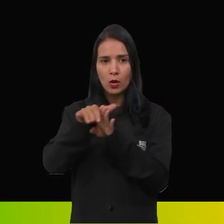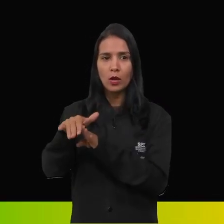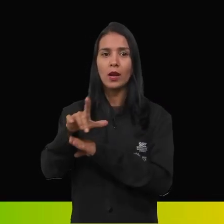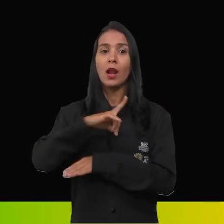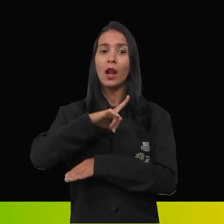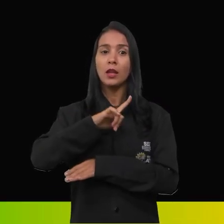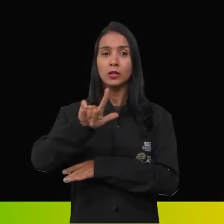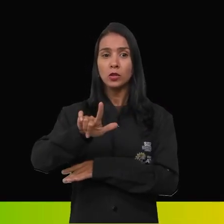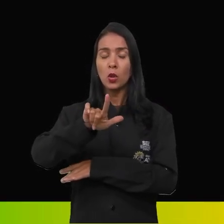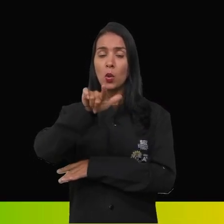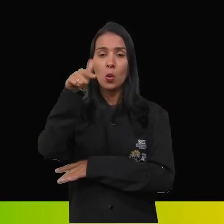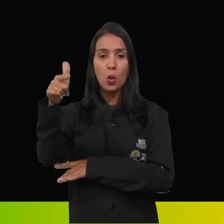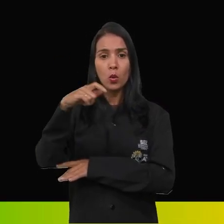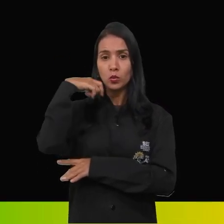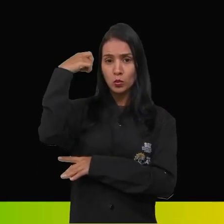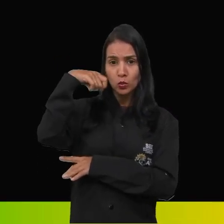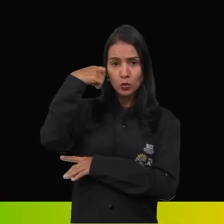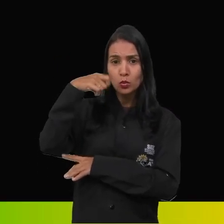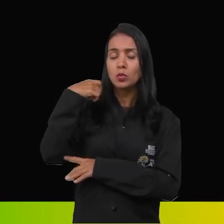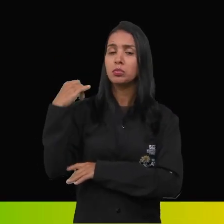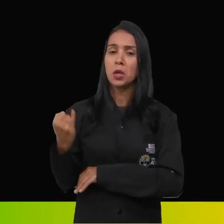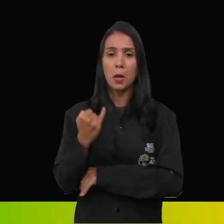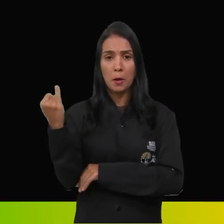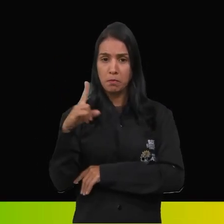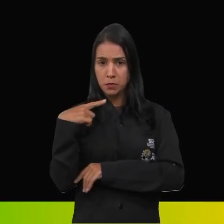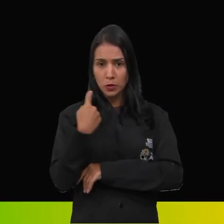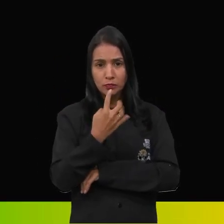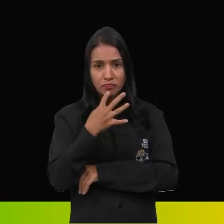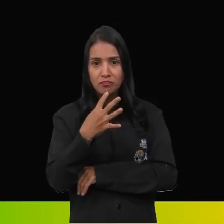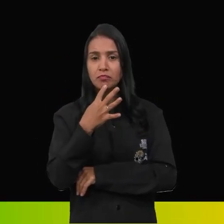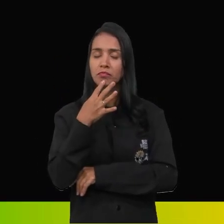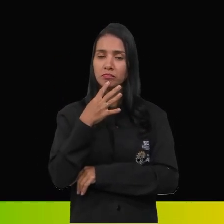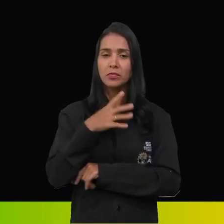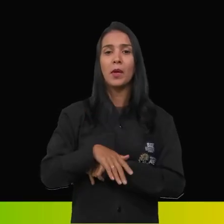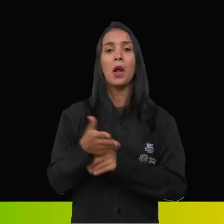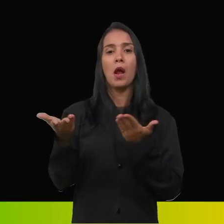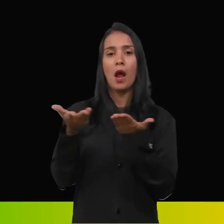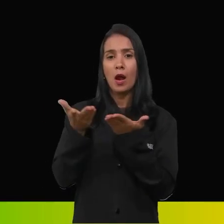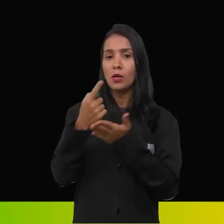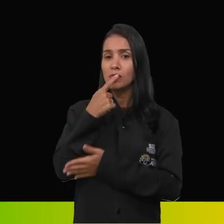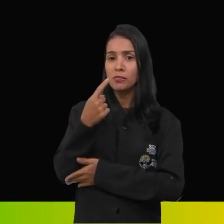Marco Nanini. Então ele foi inclusive relançado nos cinemas